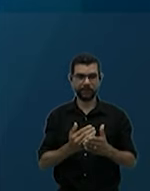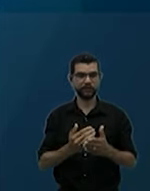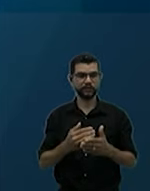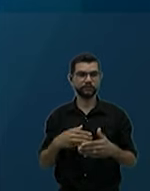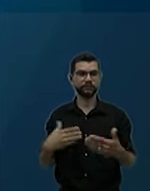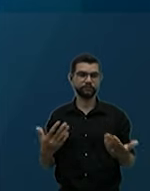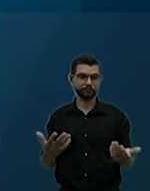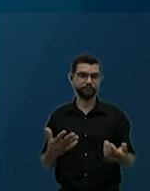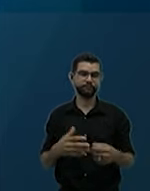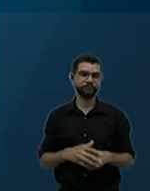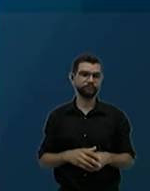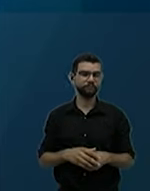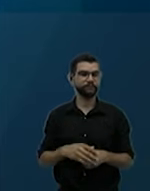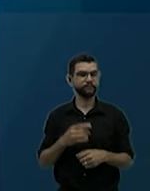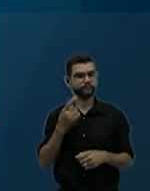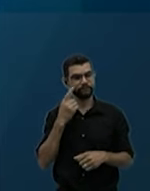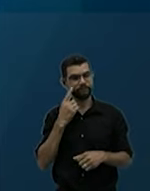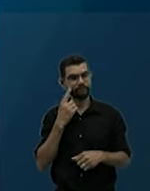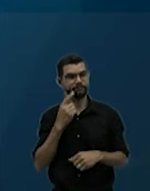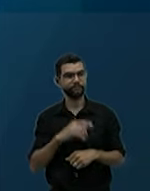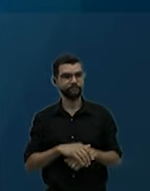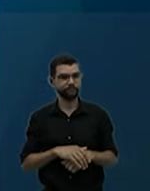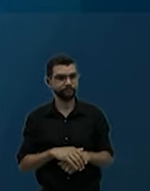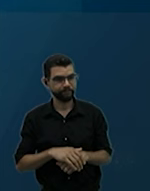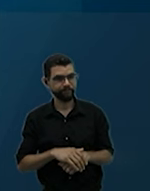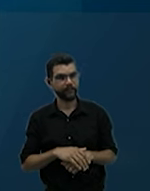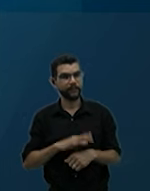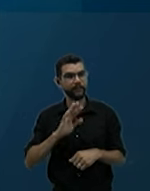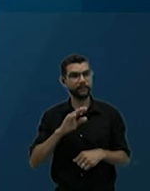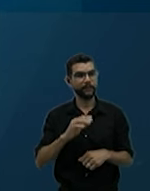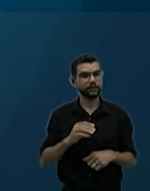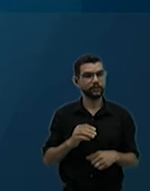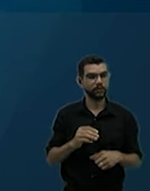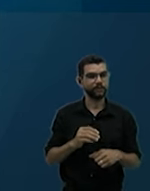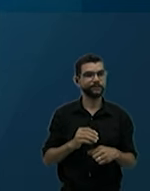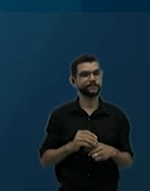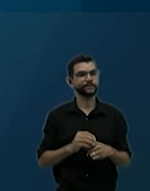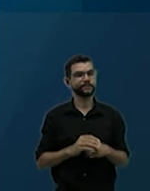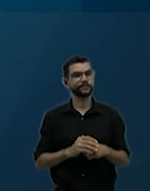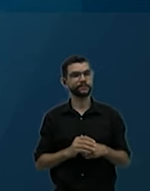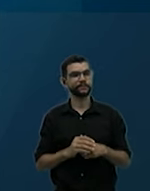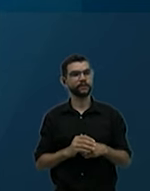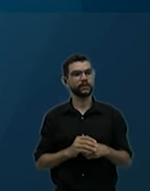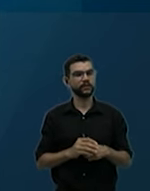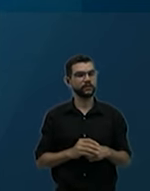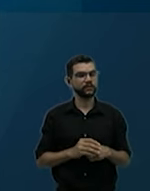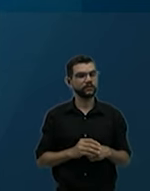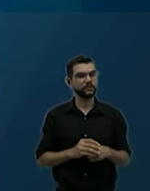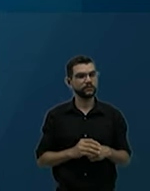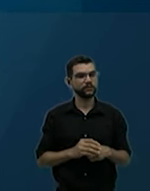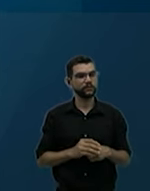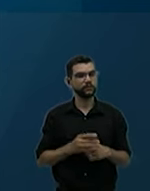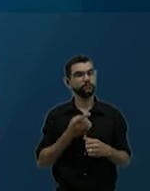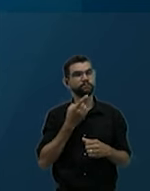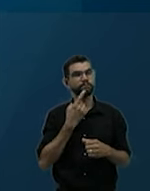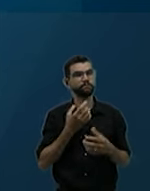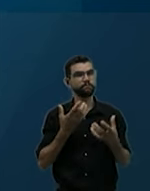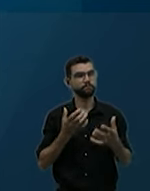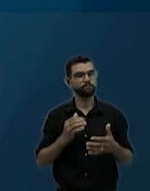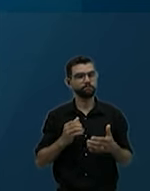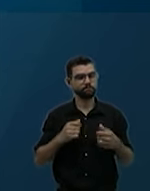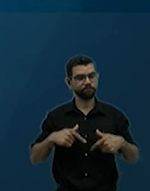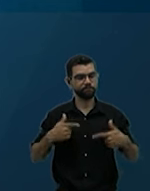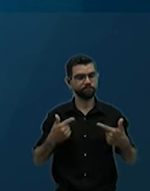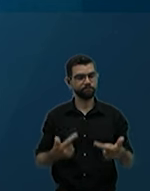é: superada a ausência do interesse de agir, o termo inicial dos efeitos financeiros dos benefícios previdenciários concedidos